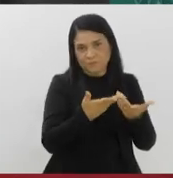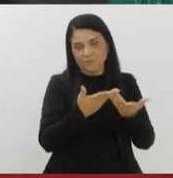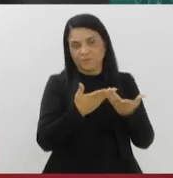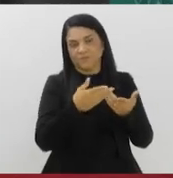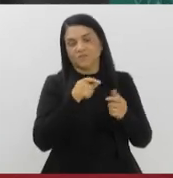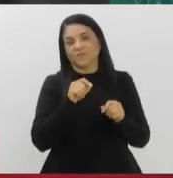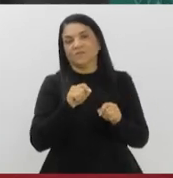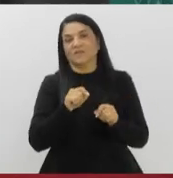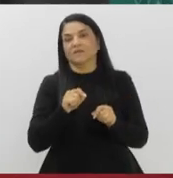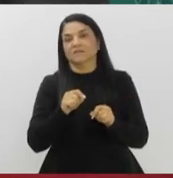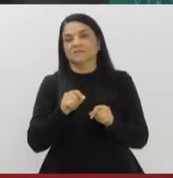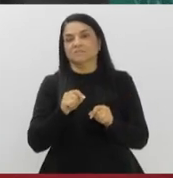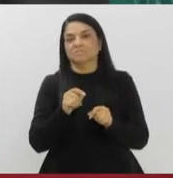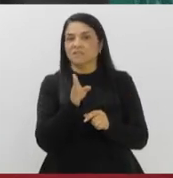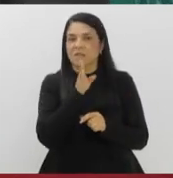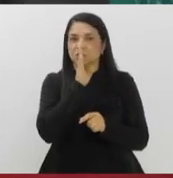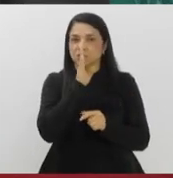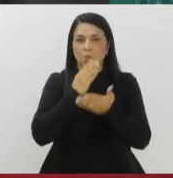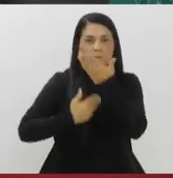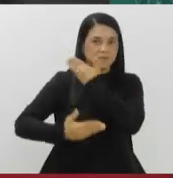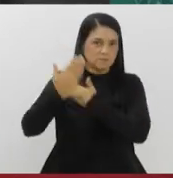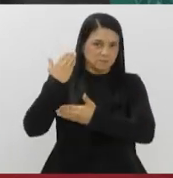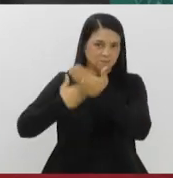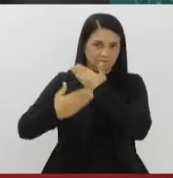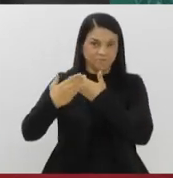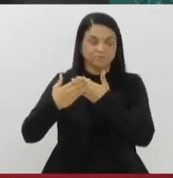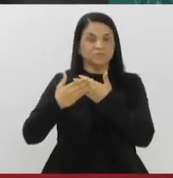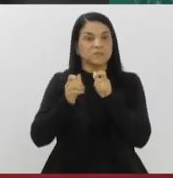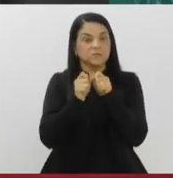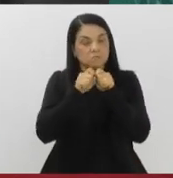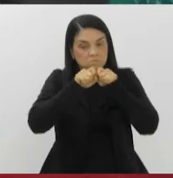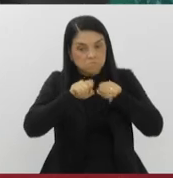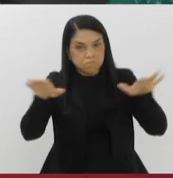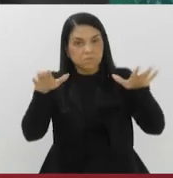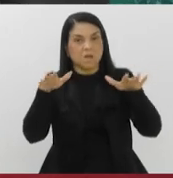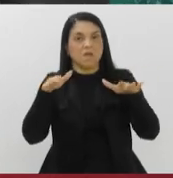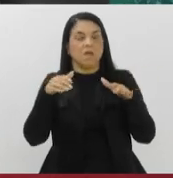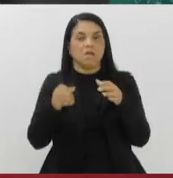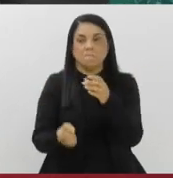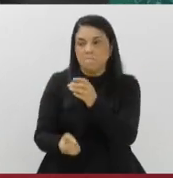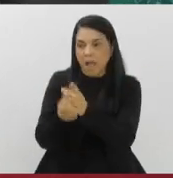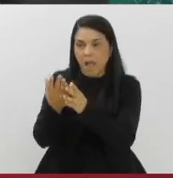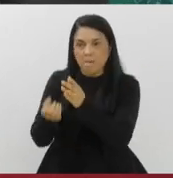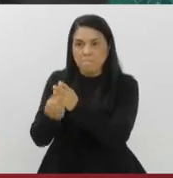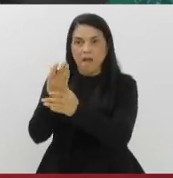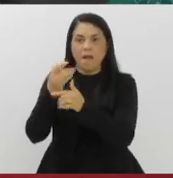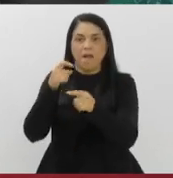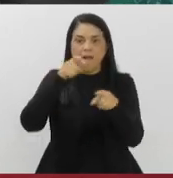serviço. Precisamos apropriar-nos dos espaços de produção, pois estamos em riscos